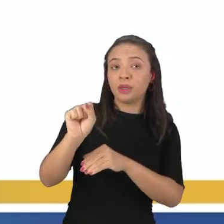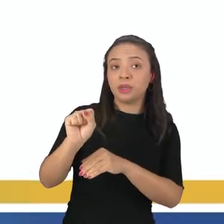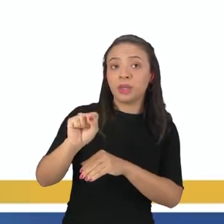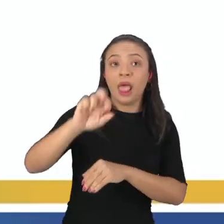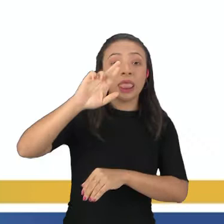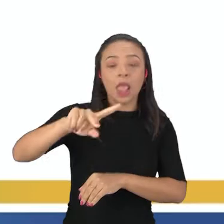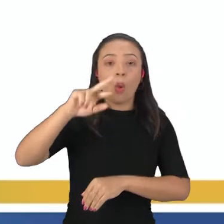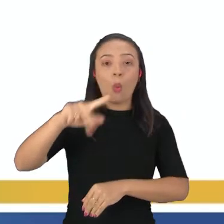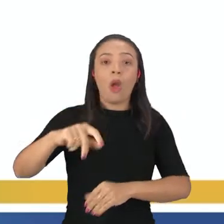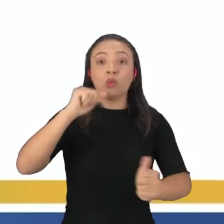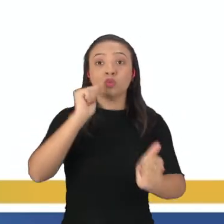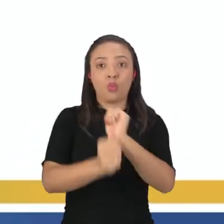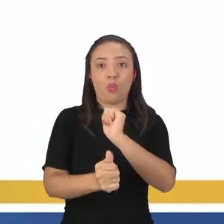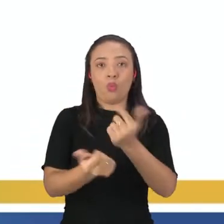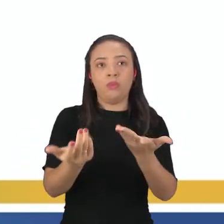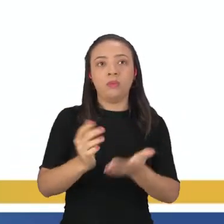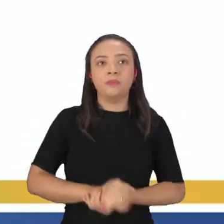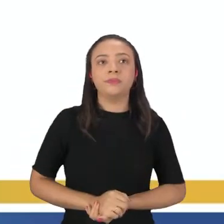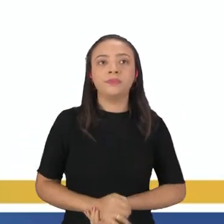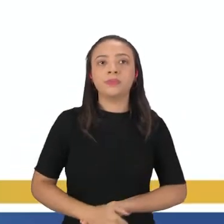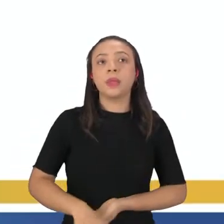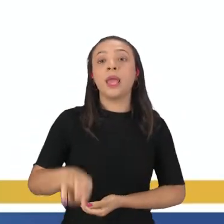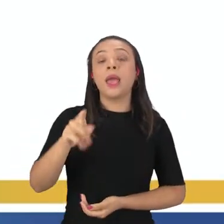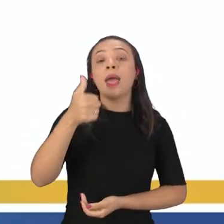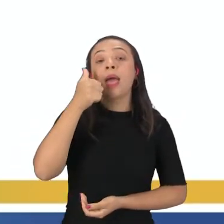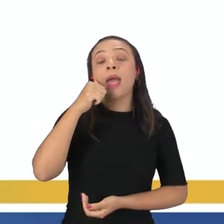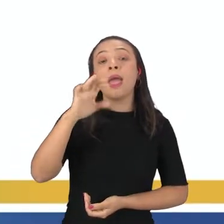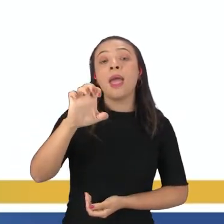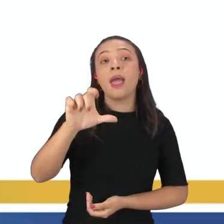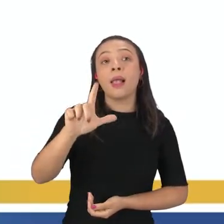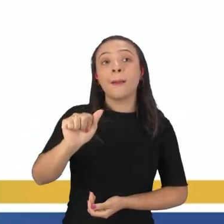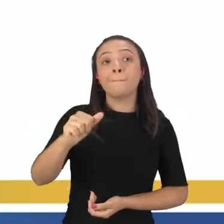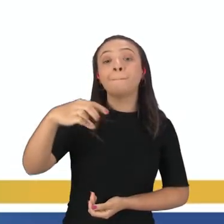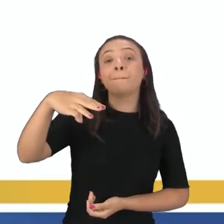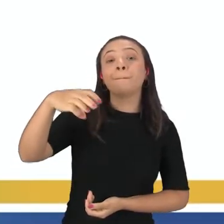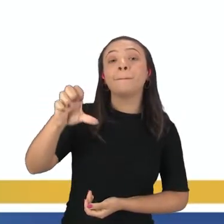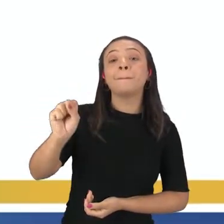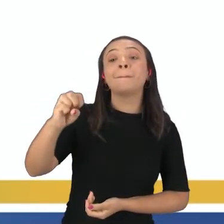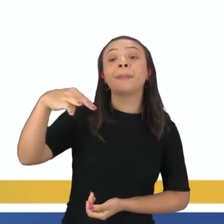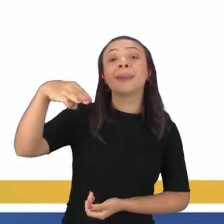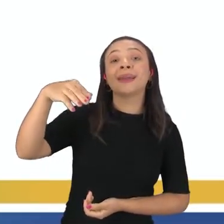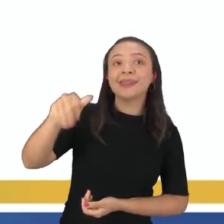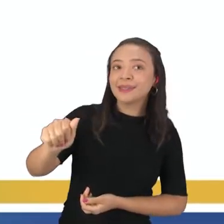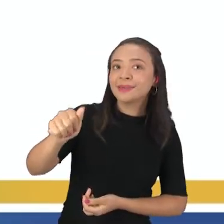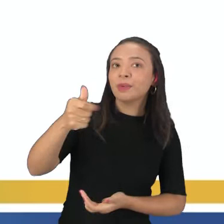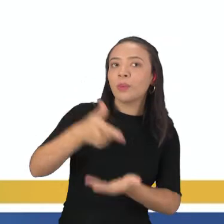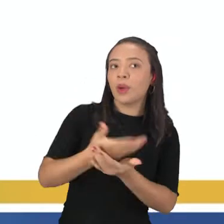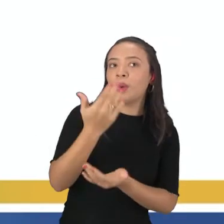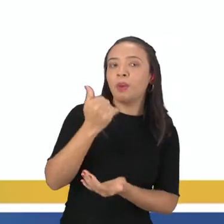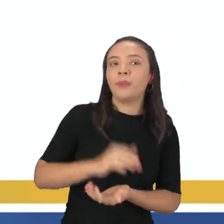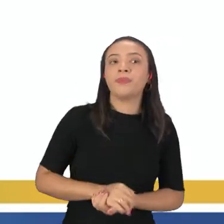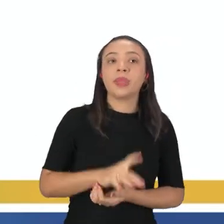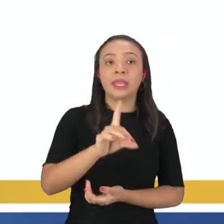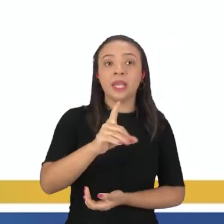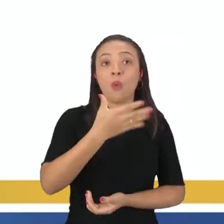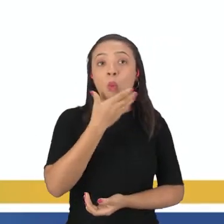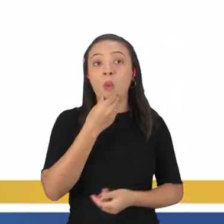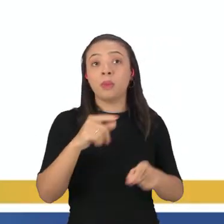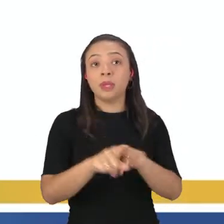com o jogo. C. Ela mesma vai comprar a comida. D. O homem e a